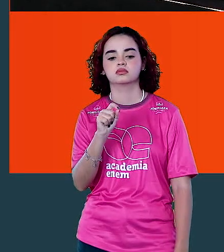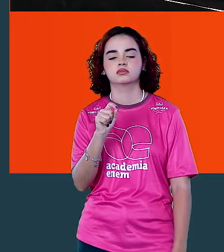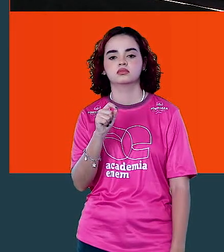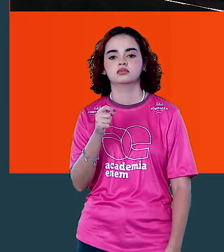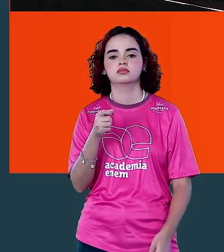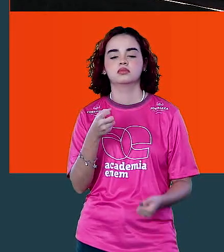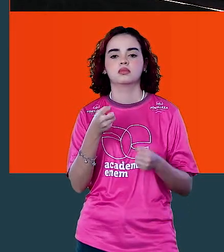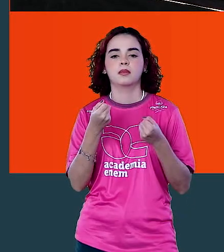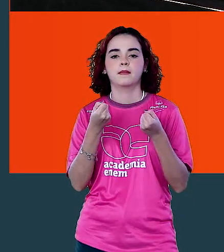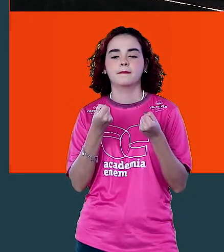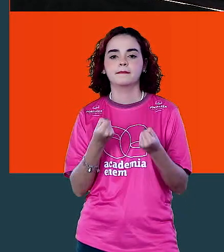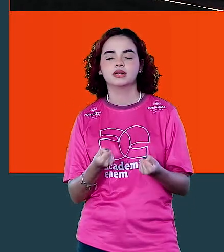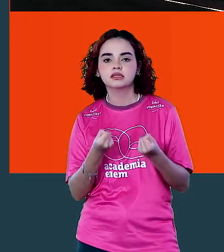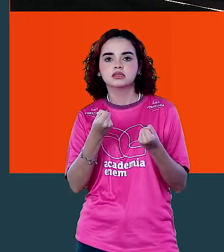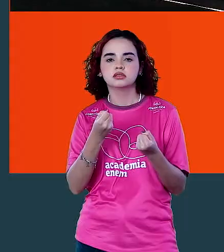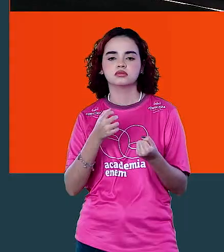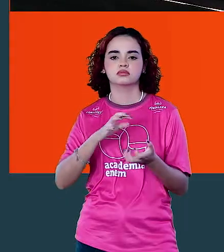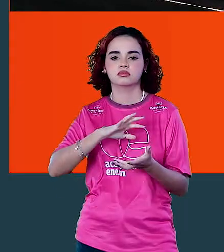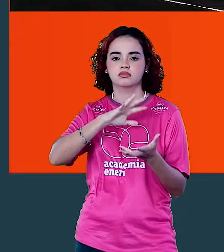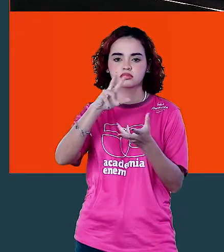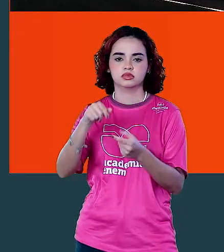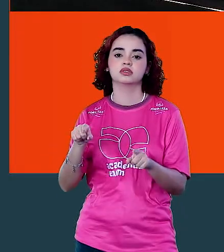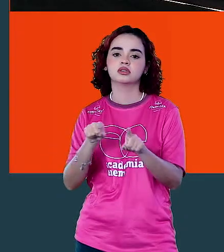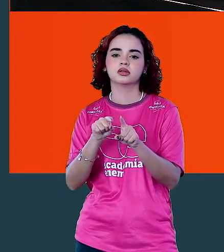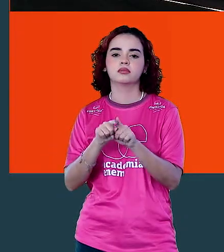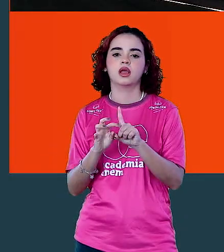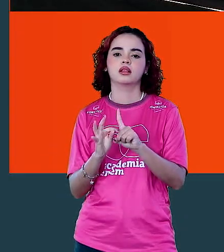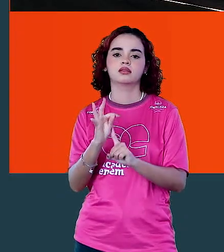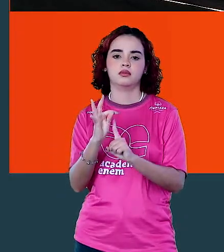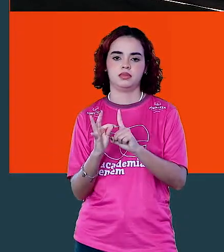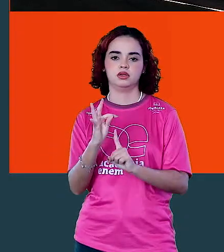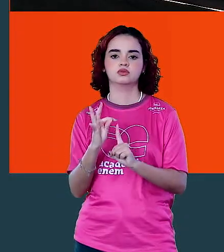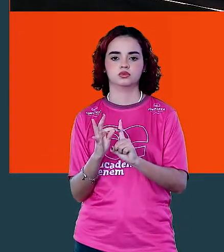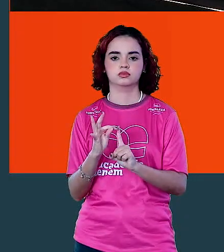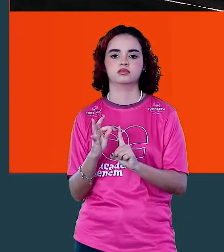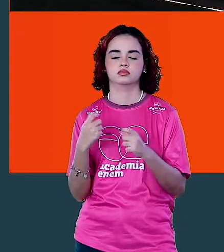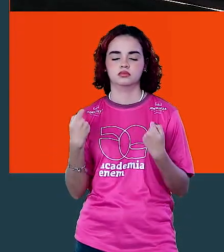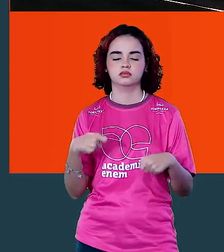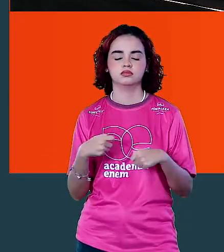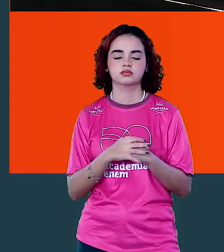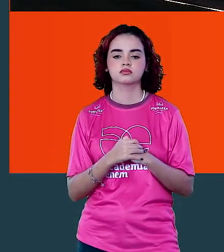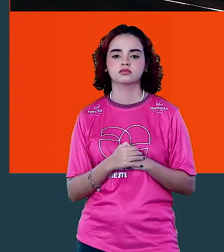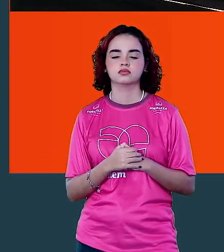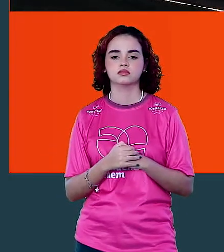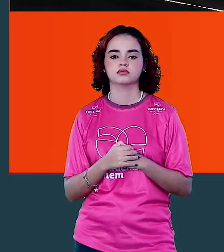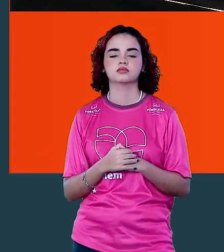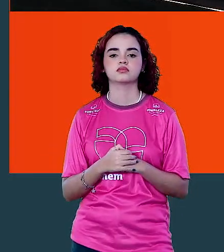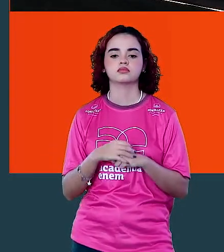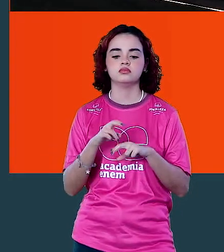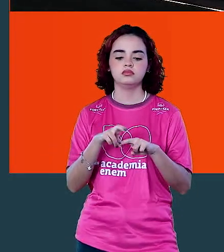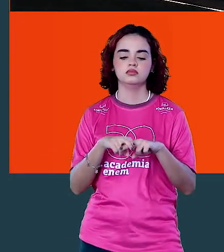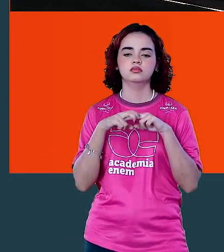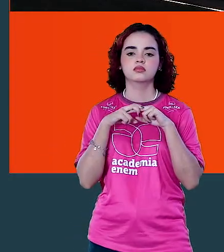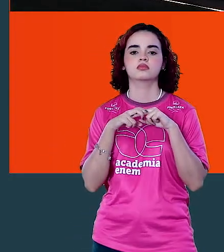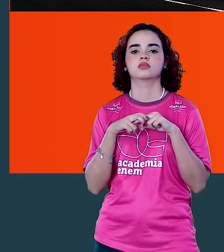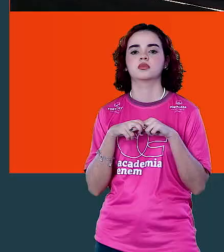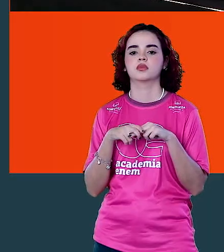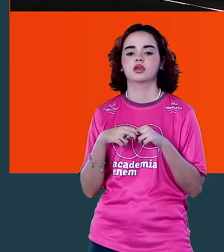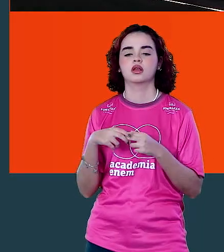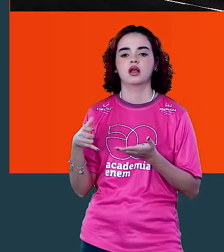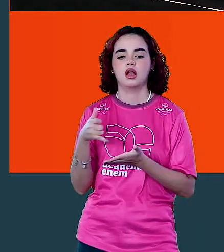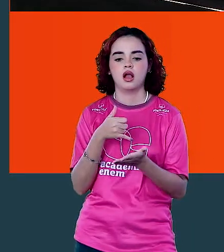pressão atmosférica e temperatura. Por isso, galera, que a água e o óleo ficam assim,